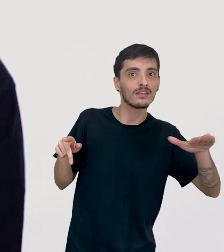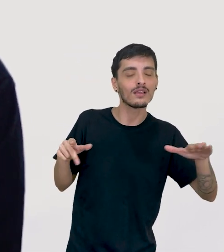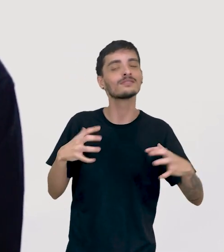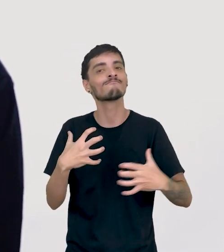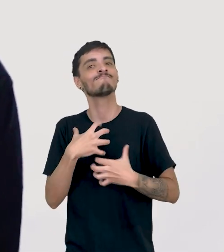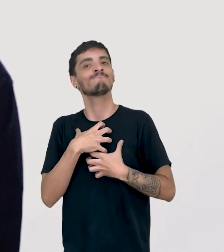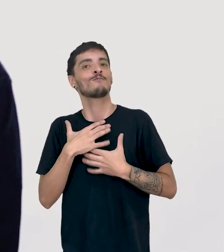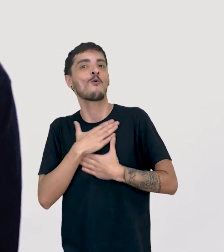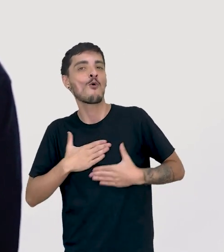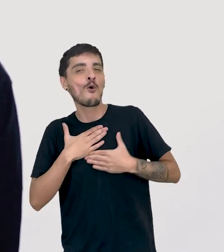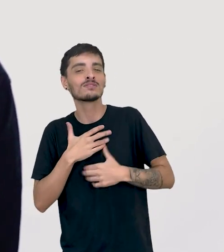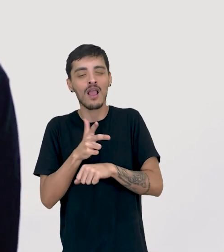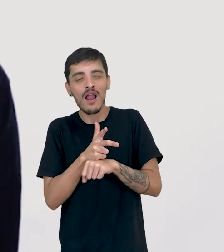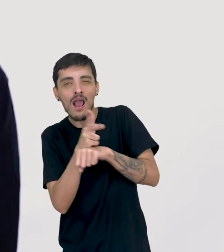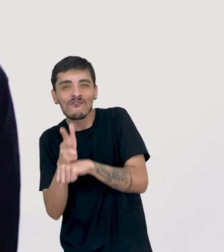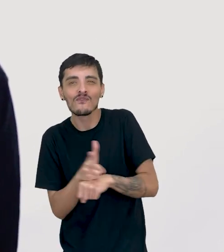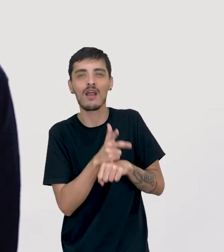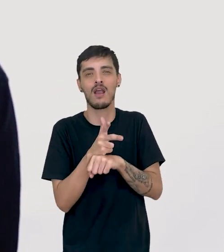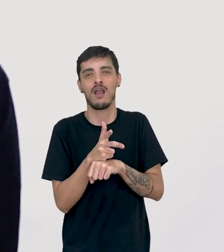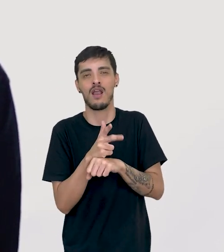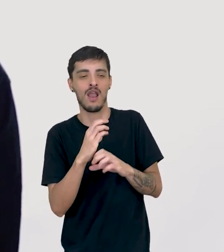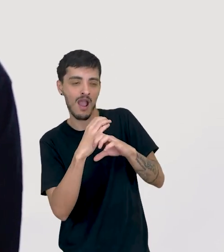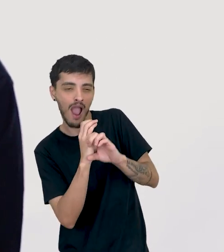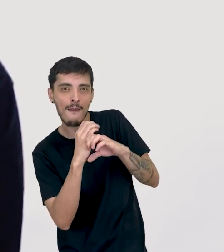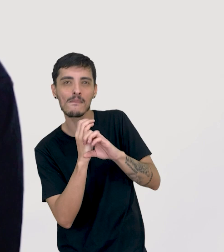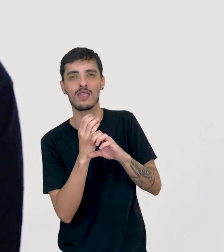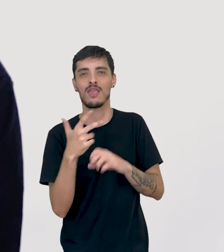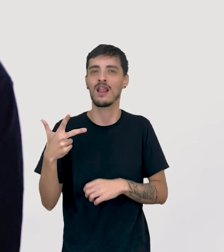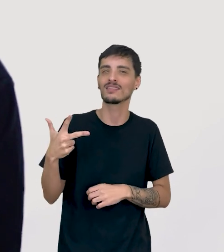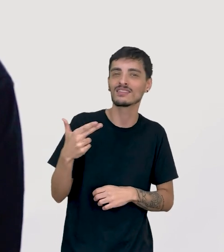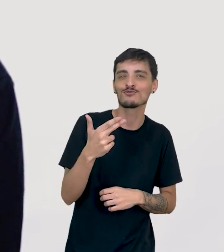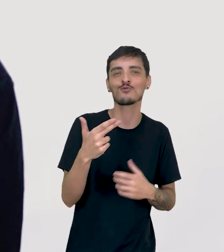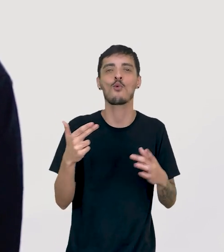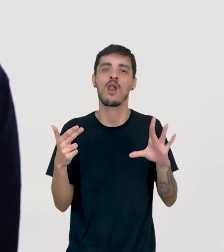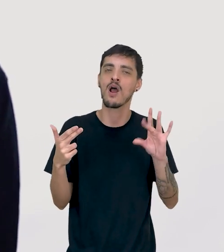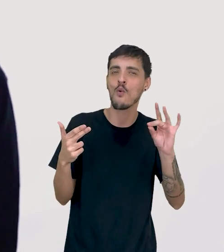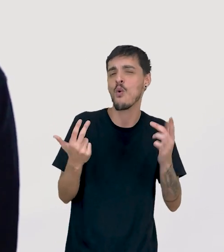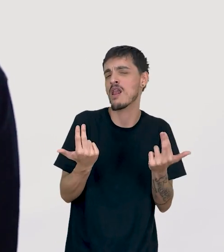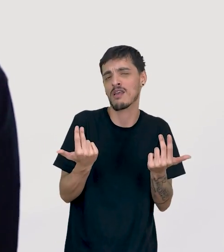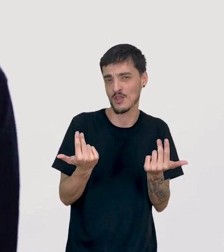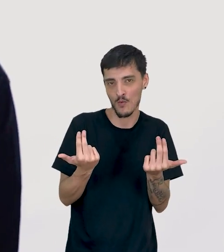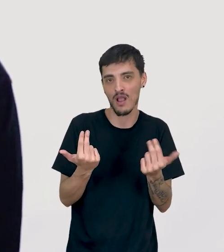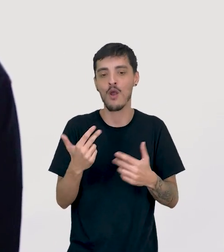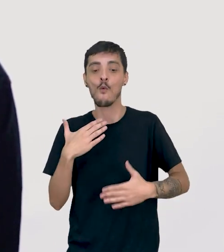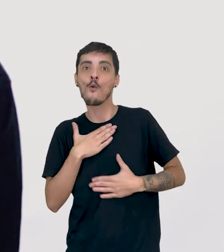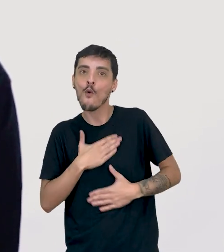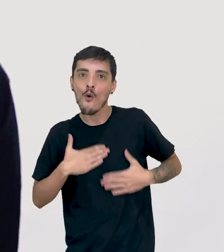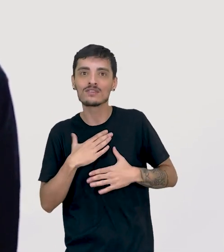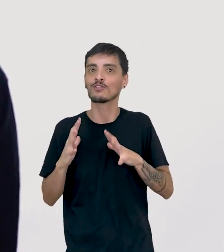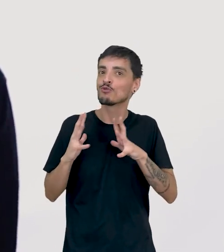os professores quanto as crianças, fiquem tão à vontade com uma câmera fotográfica e uma câmera de vídeo, como quando estão interagindo com